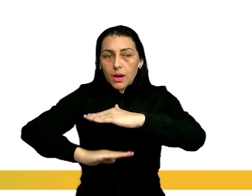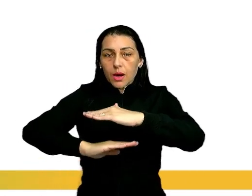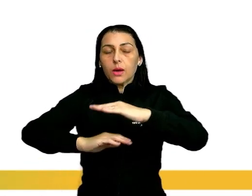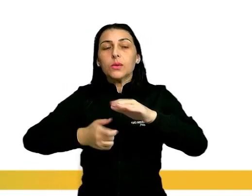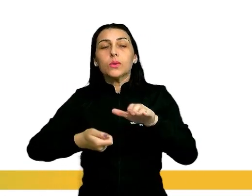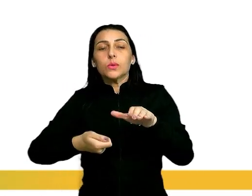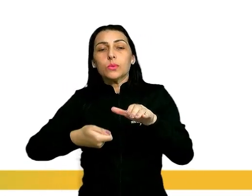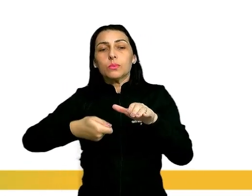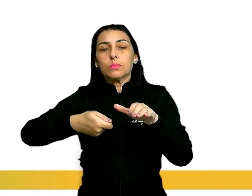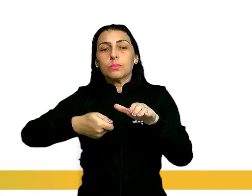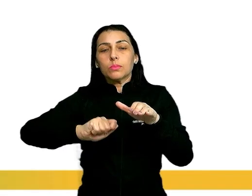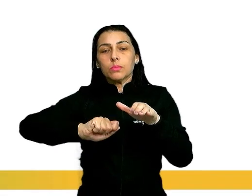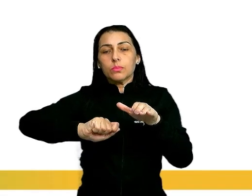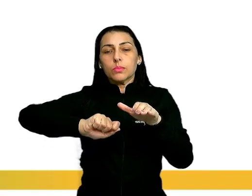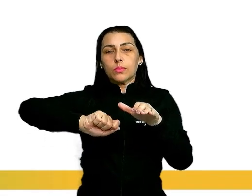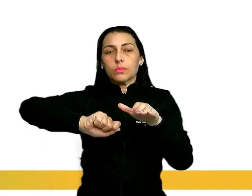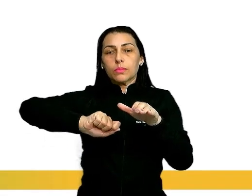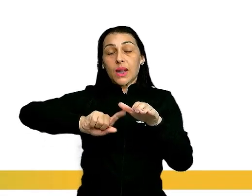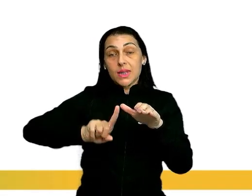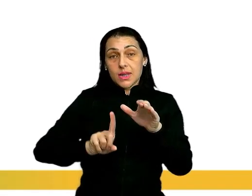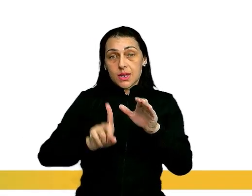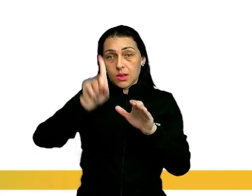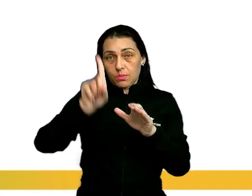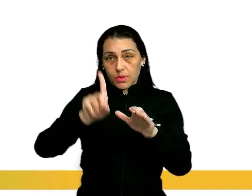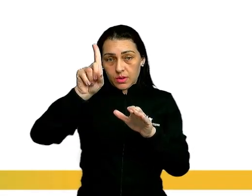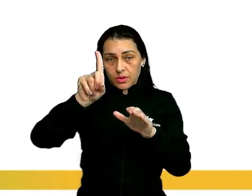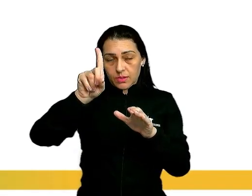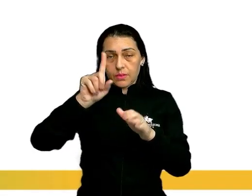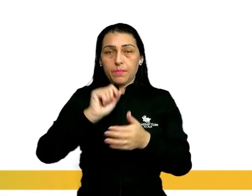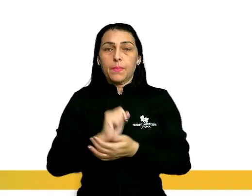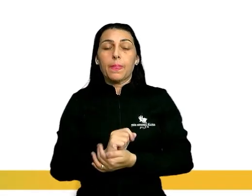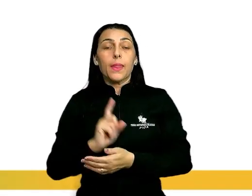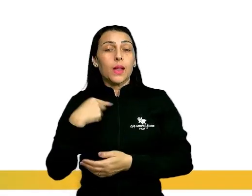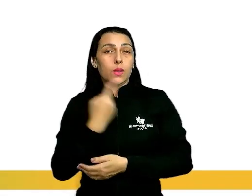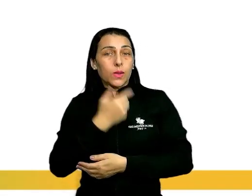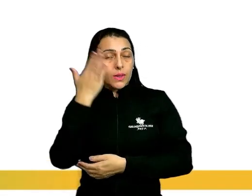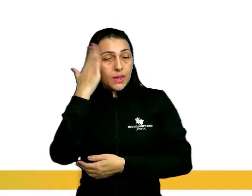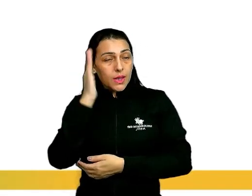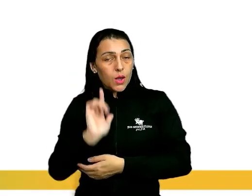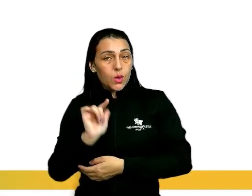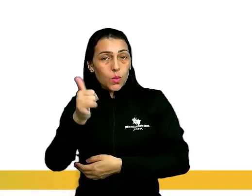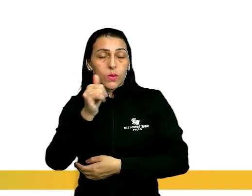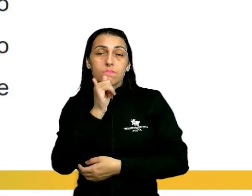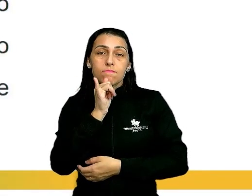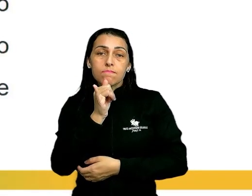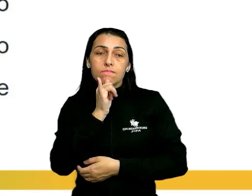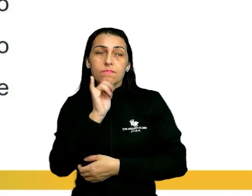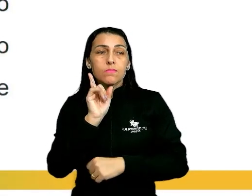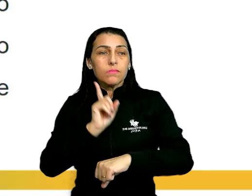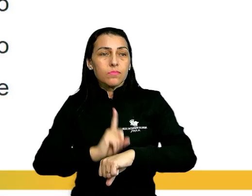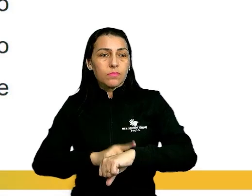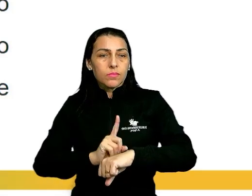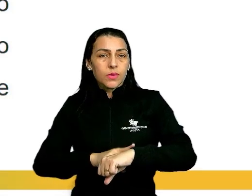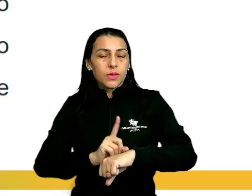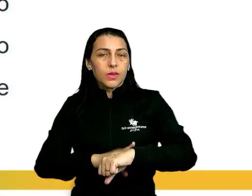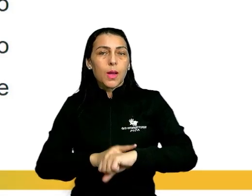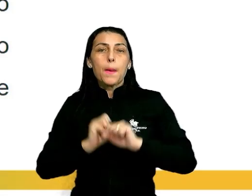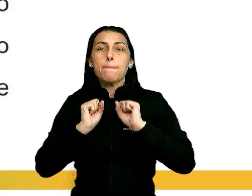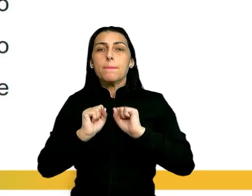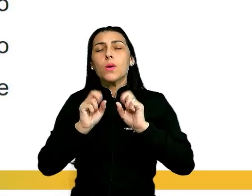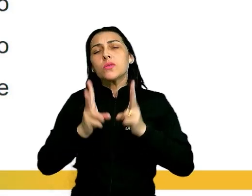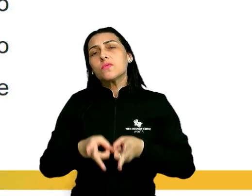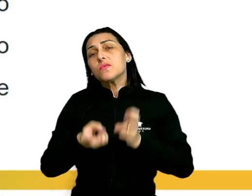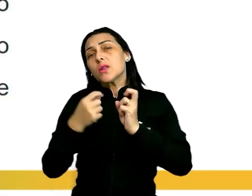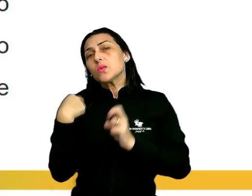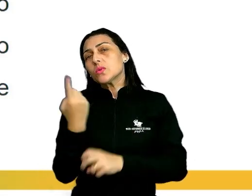sentido contrário né ão para cima está certo e pra gente entender outros exemplos né de momento de torque a gente pode ver